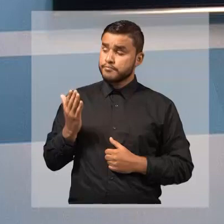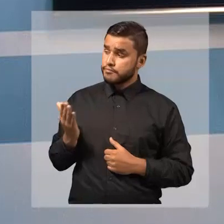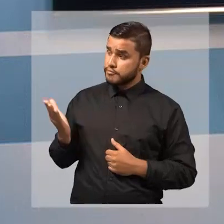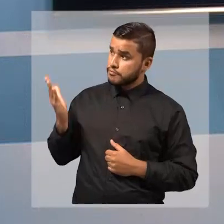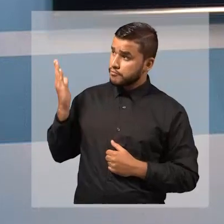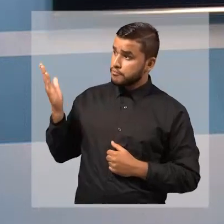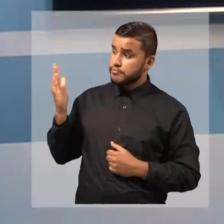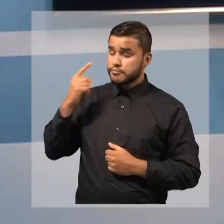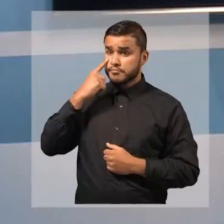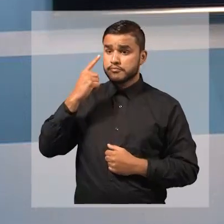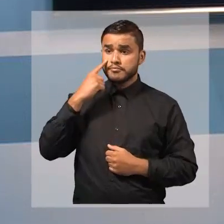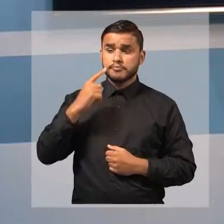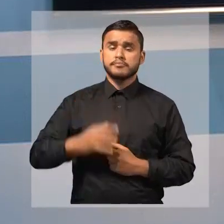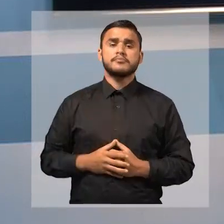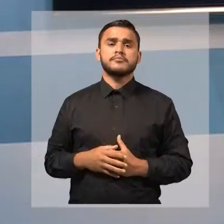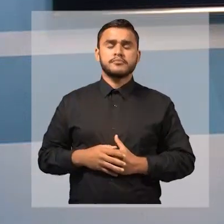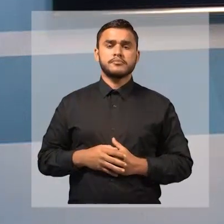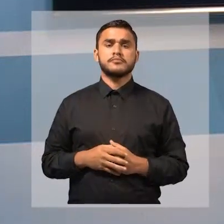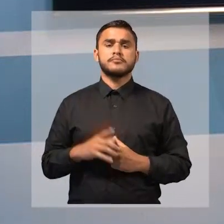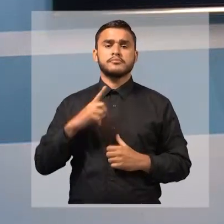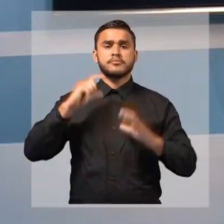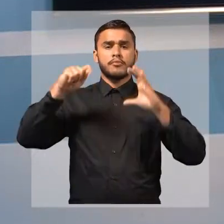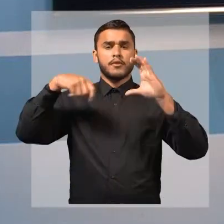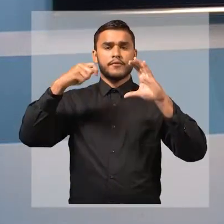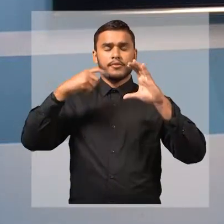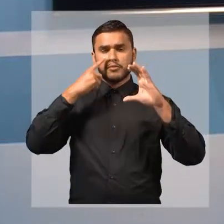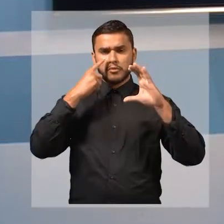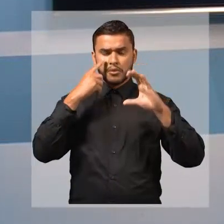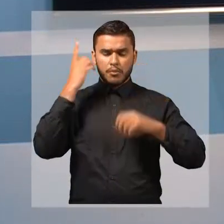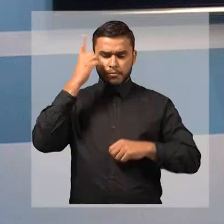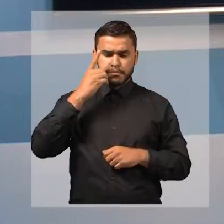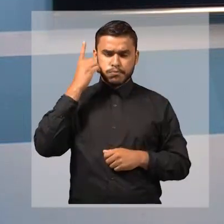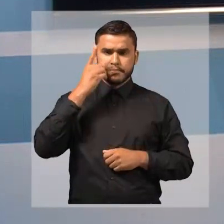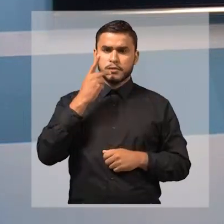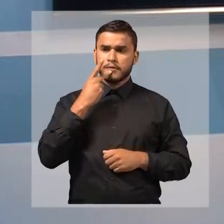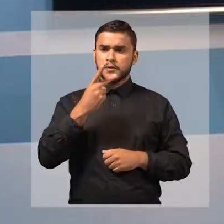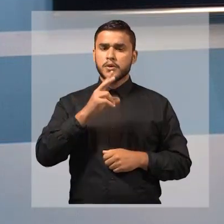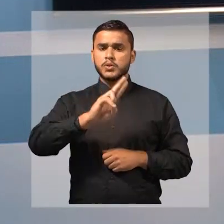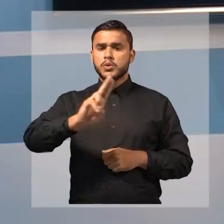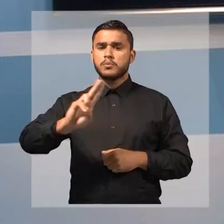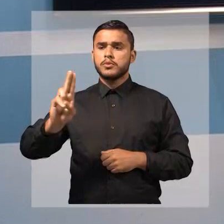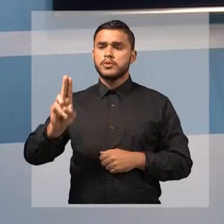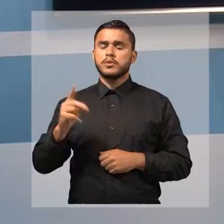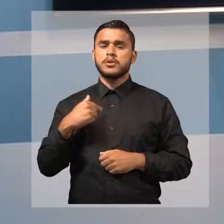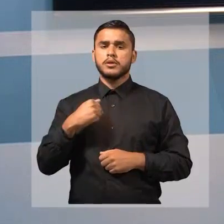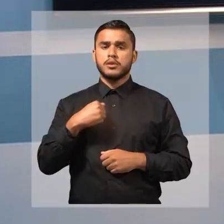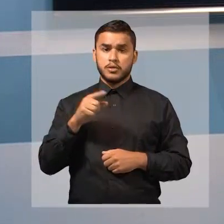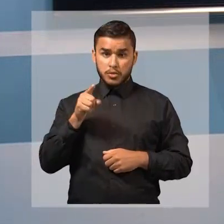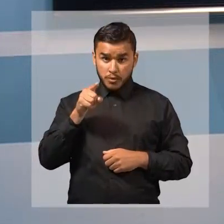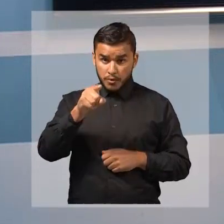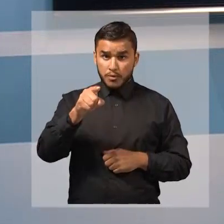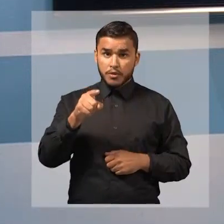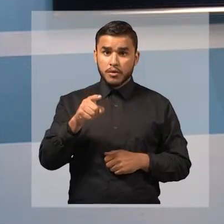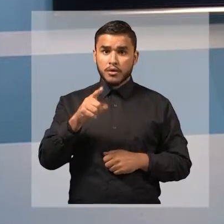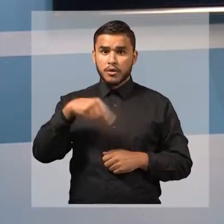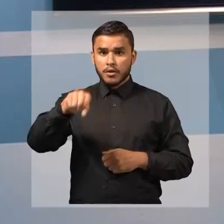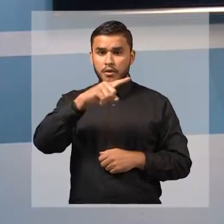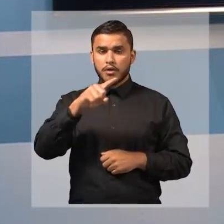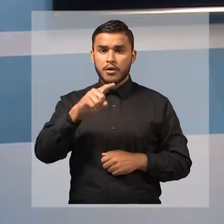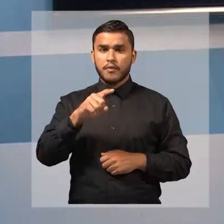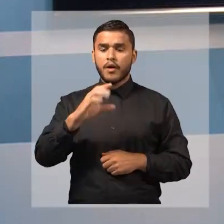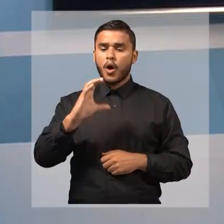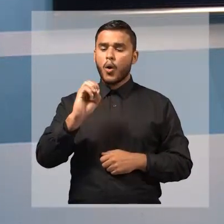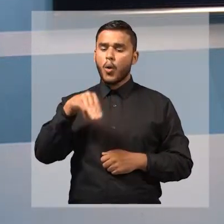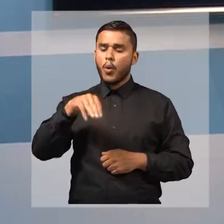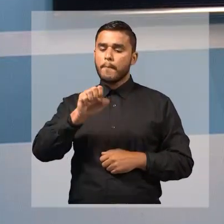vídeo, ao lado de sertanejo, desembargador nomina juízas e diz, nós vamos aí vocês.